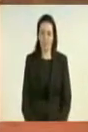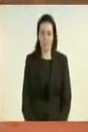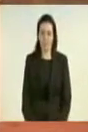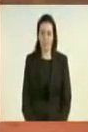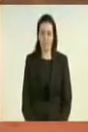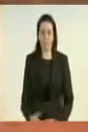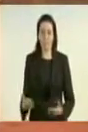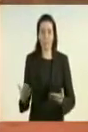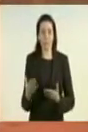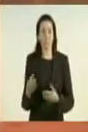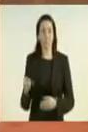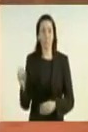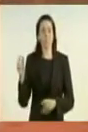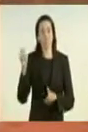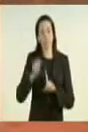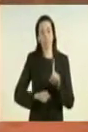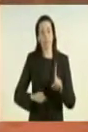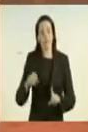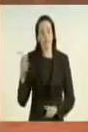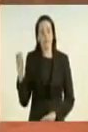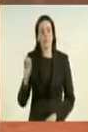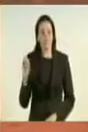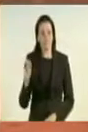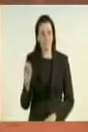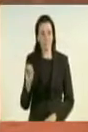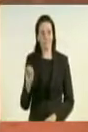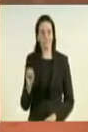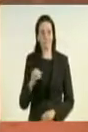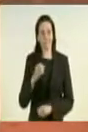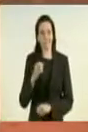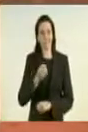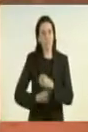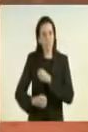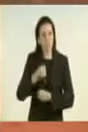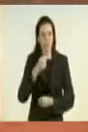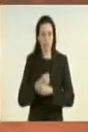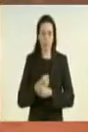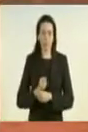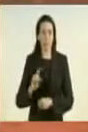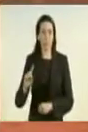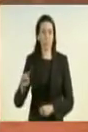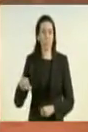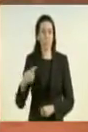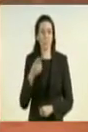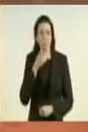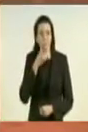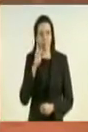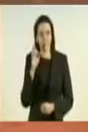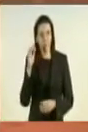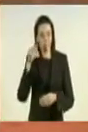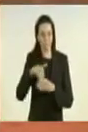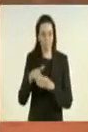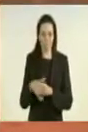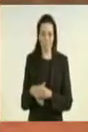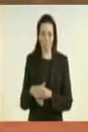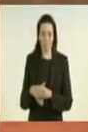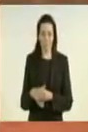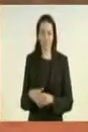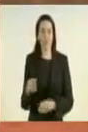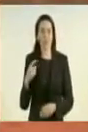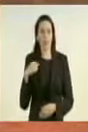partir do mês de outubro de 2014, logo após o resultado das eleições, os débitos na pasta de um dos